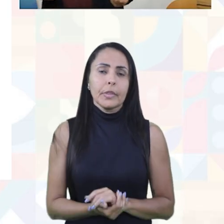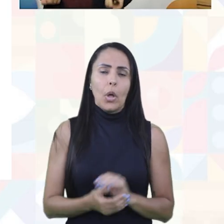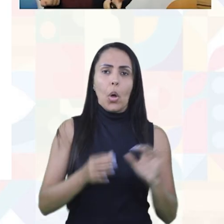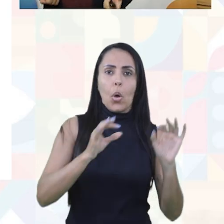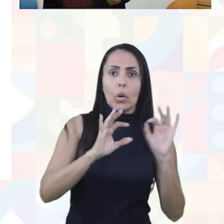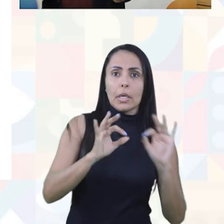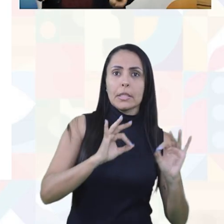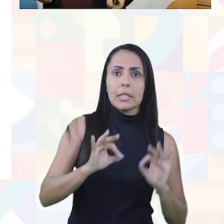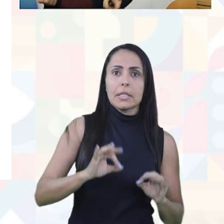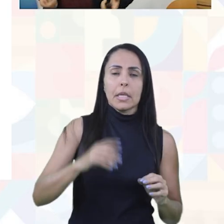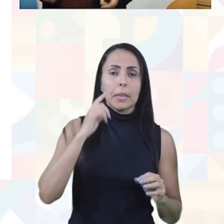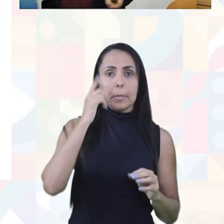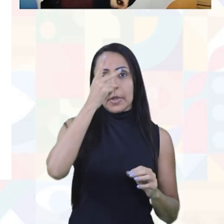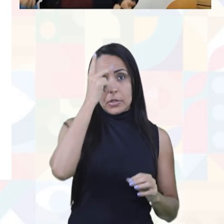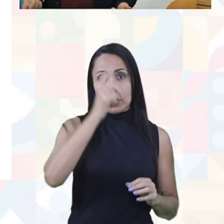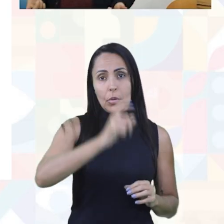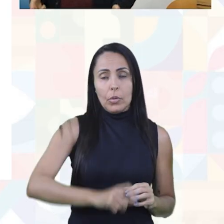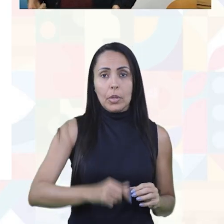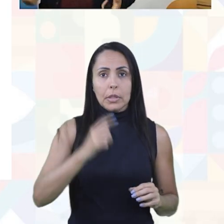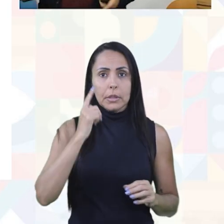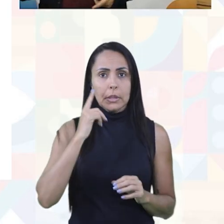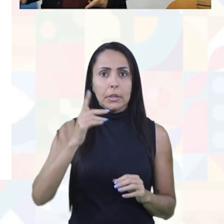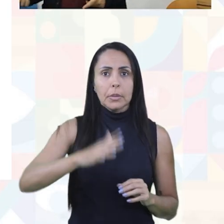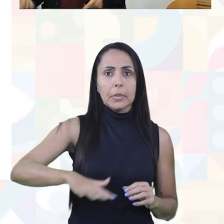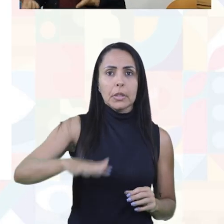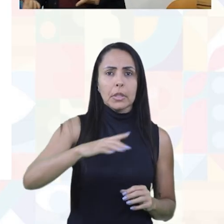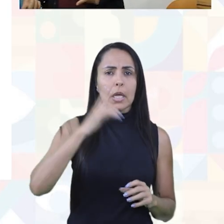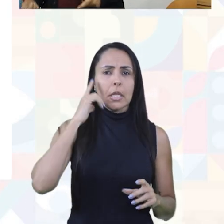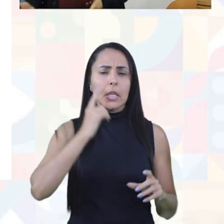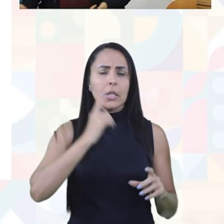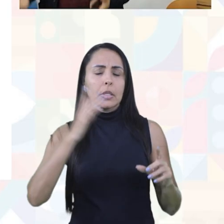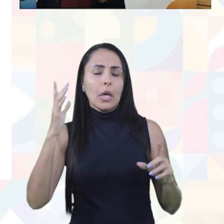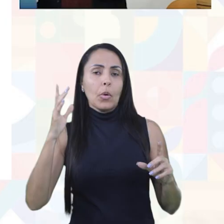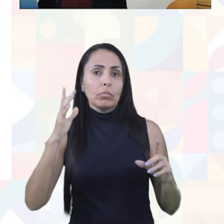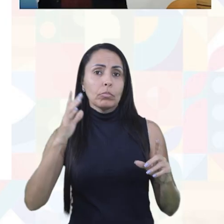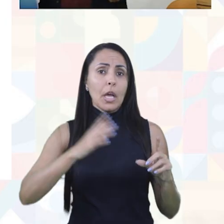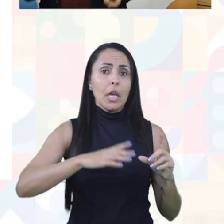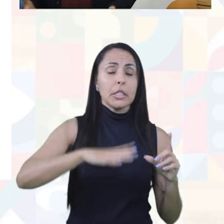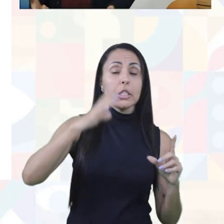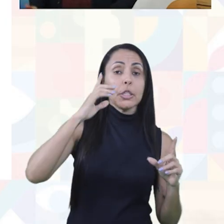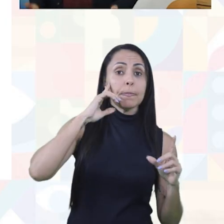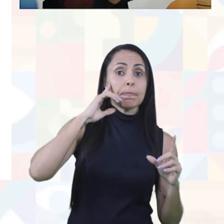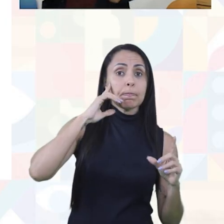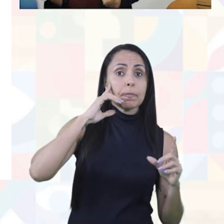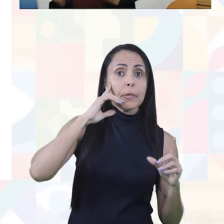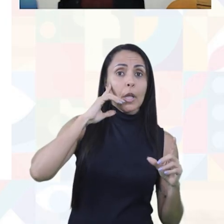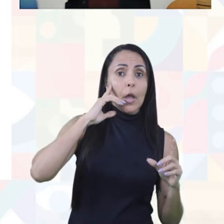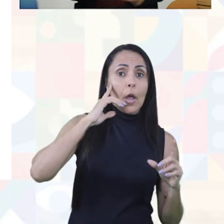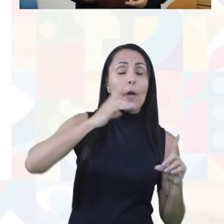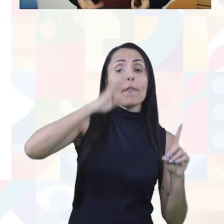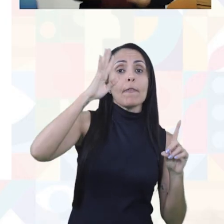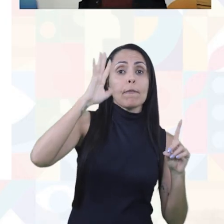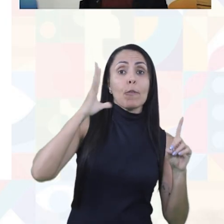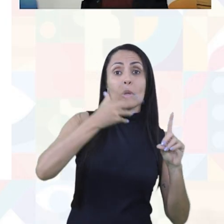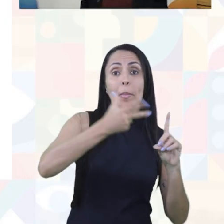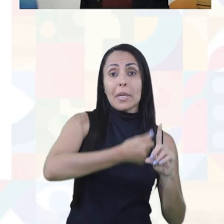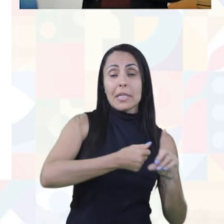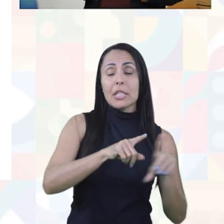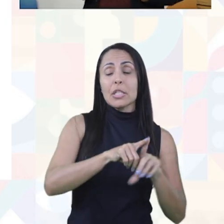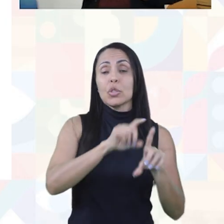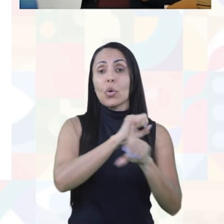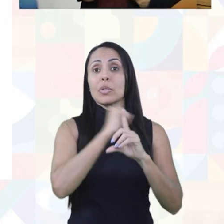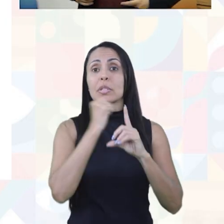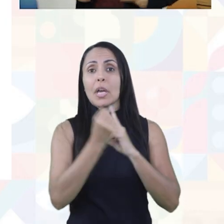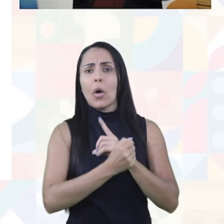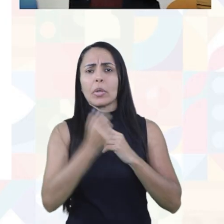deparar, né, a pessoa em situações de vulnerabilidade e que essa vulnerabilidade ela pode atacar sua